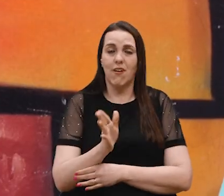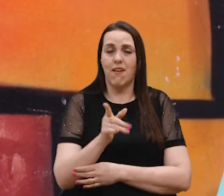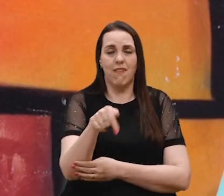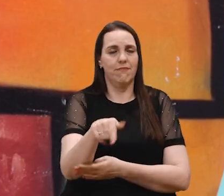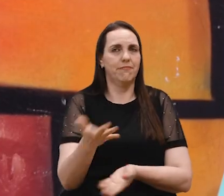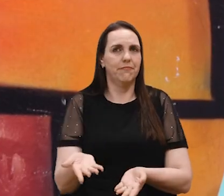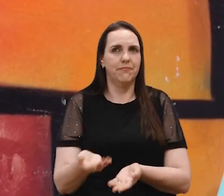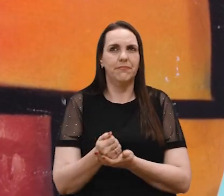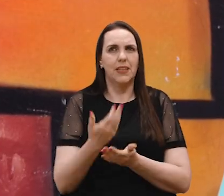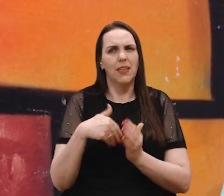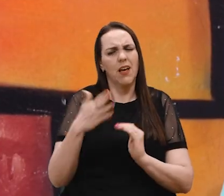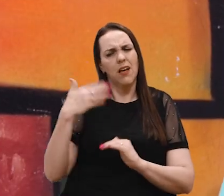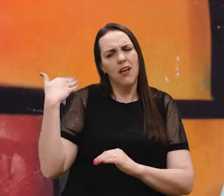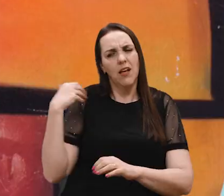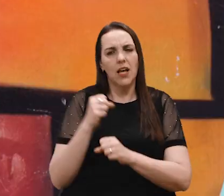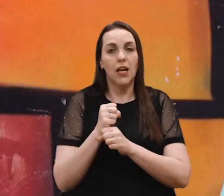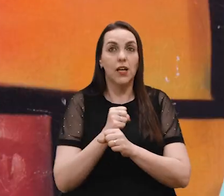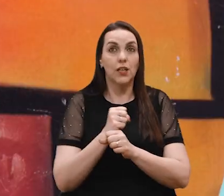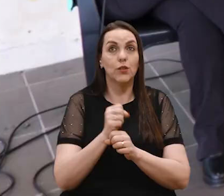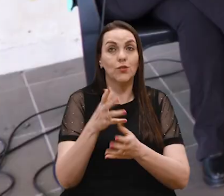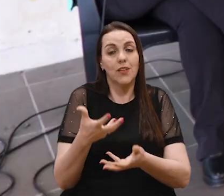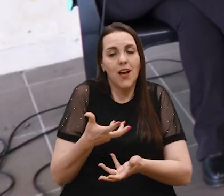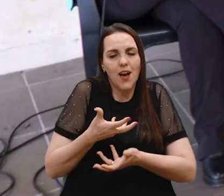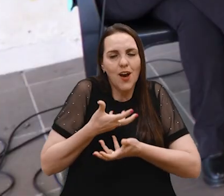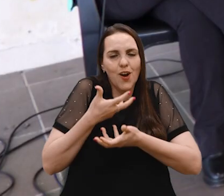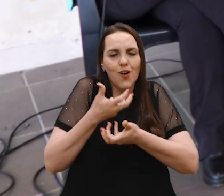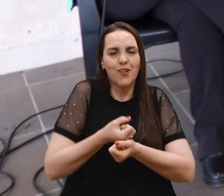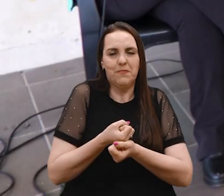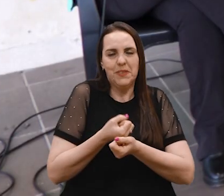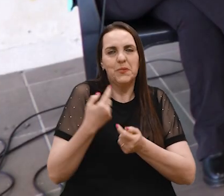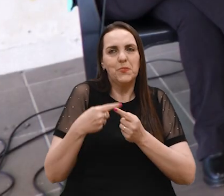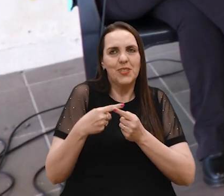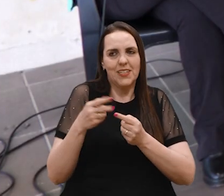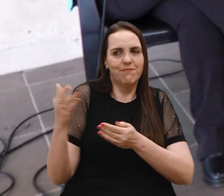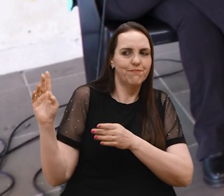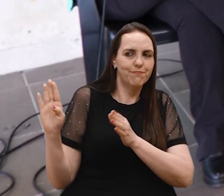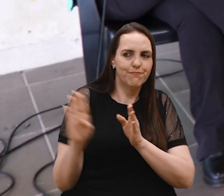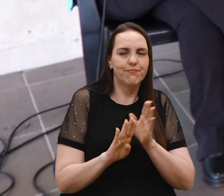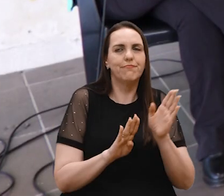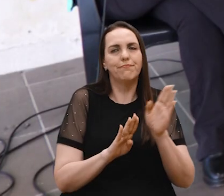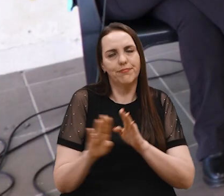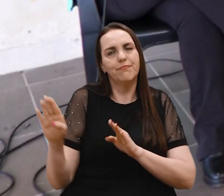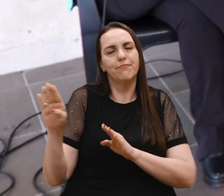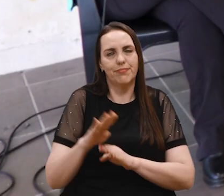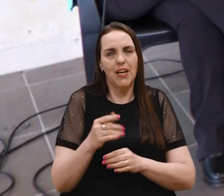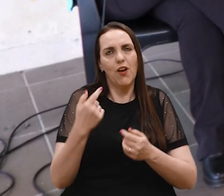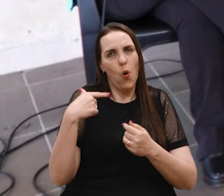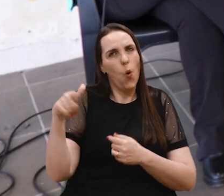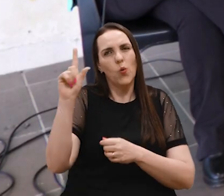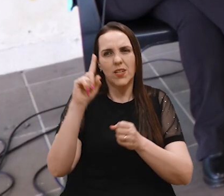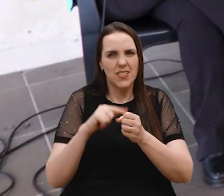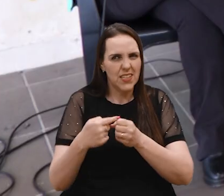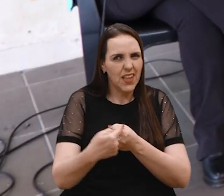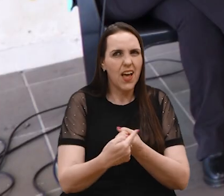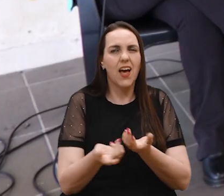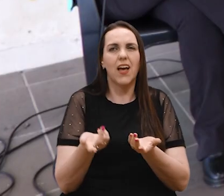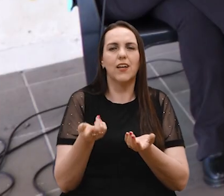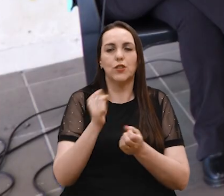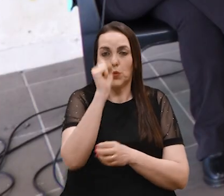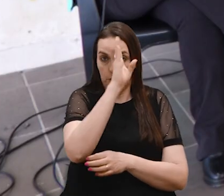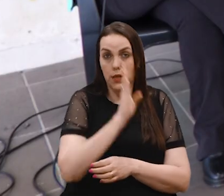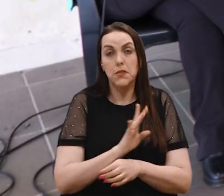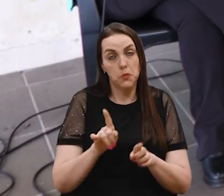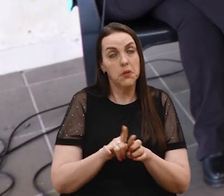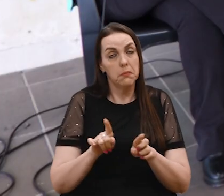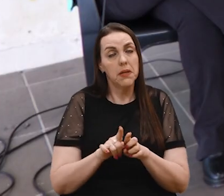só, desde muitos anos, ela já é acolhedora por receber as pessoas que vêm de outras cidades, dentro do